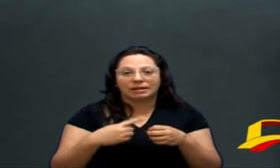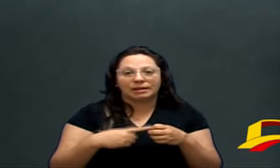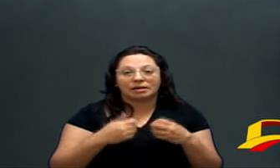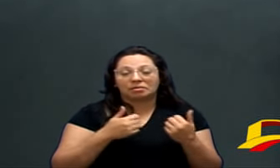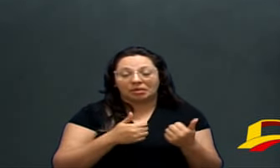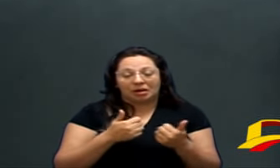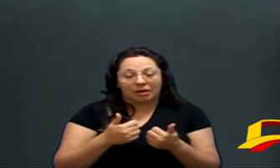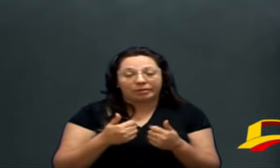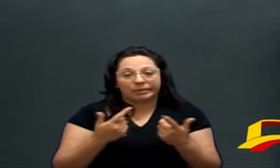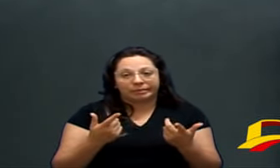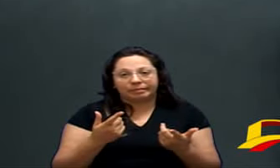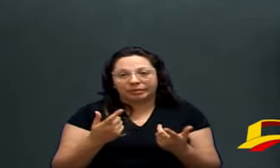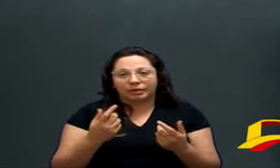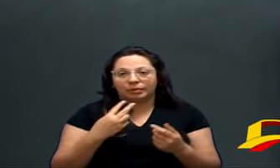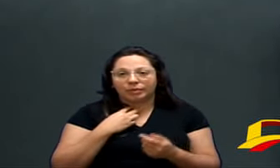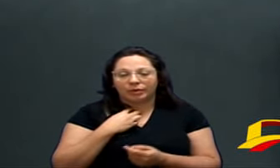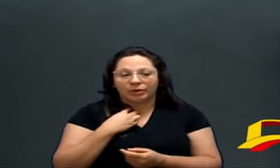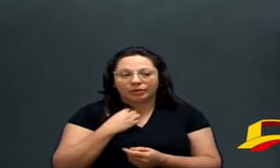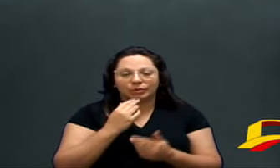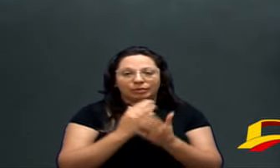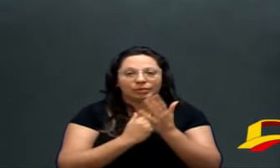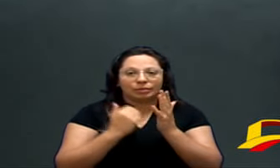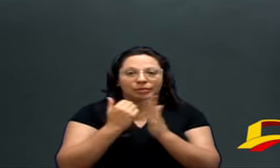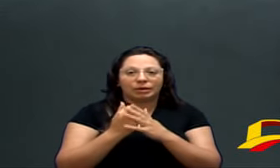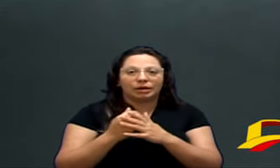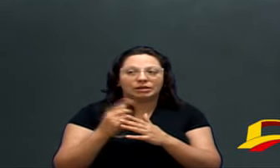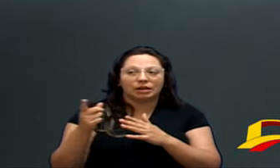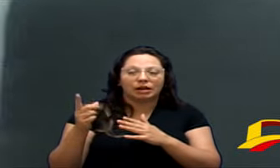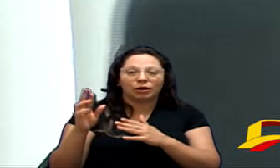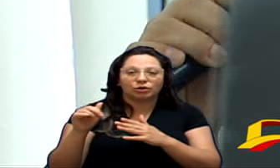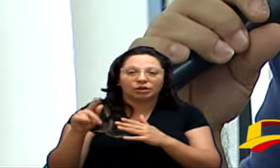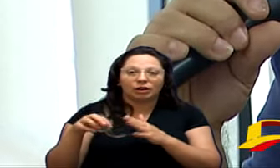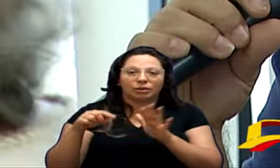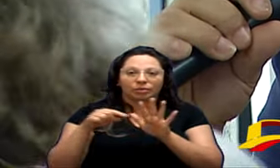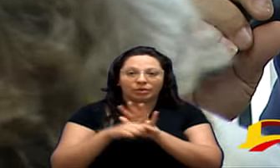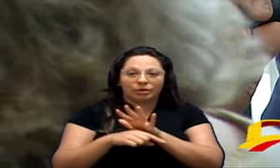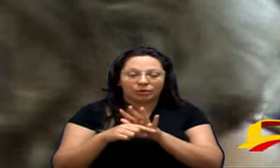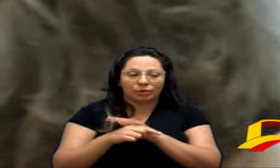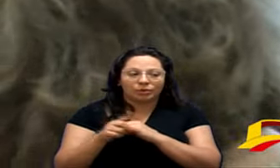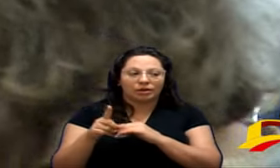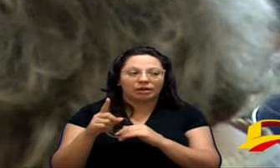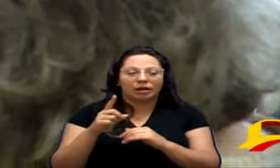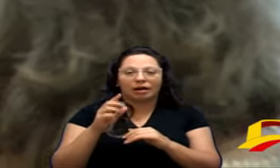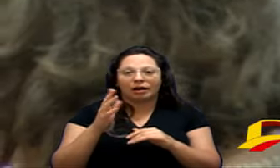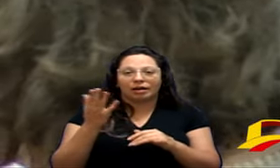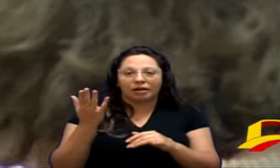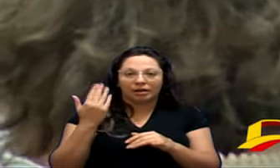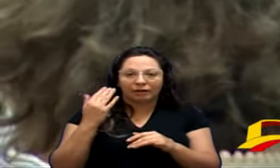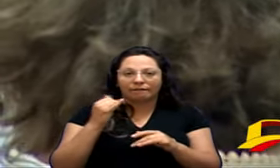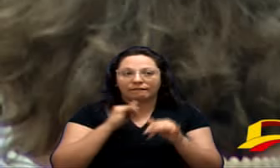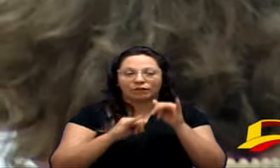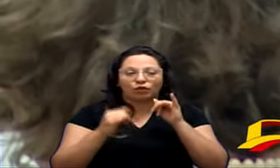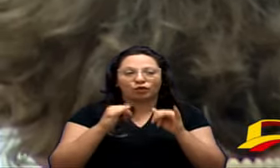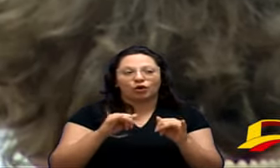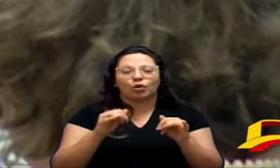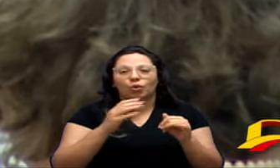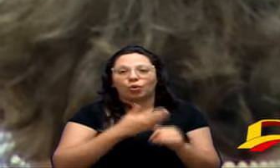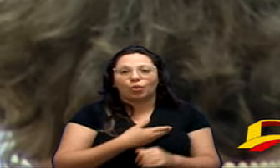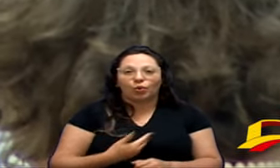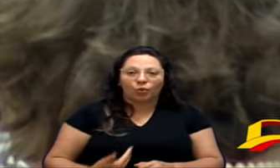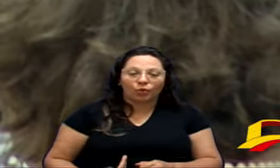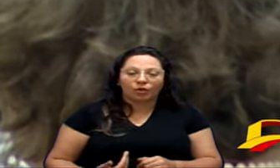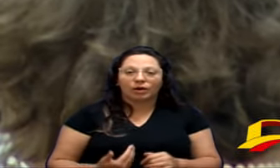Sorocaba e reforçando a pergunta do Rogério durante a campanha foi falado muito aí pelo pela pare do governo de